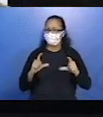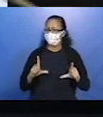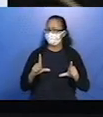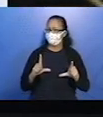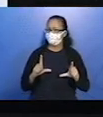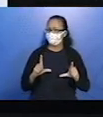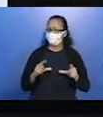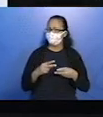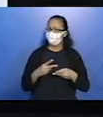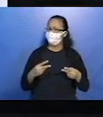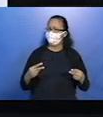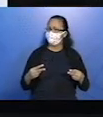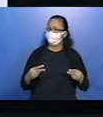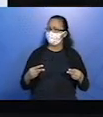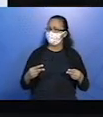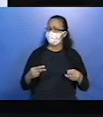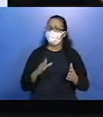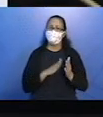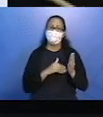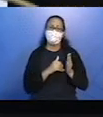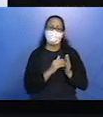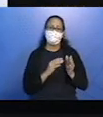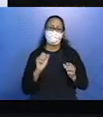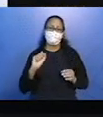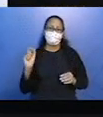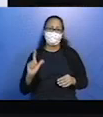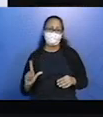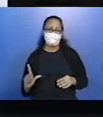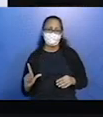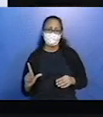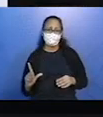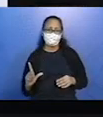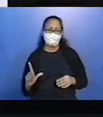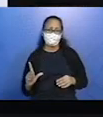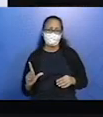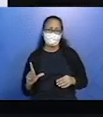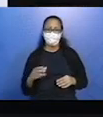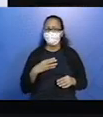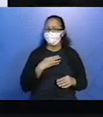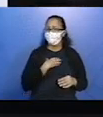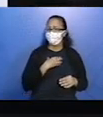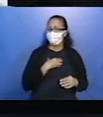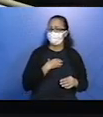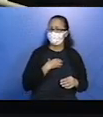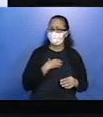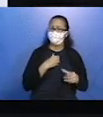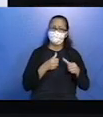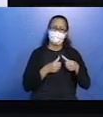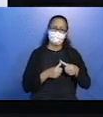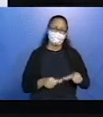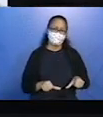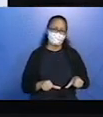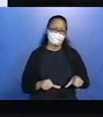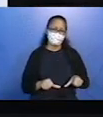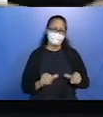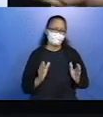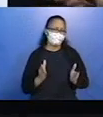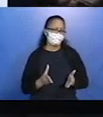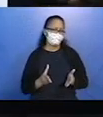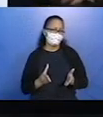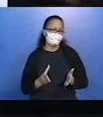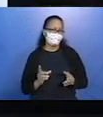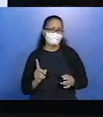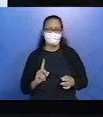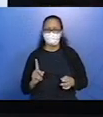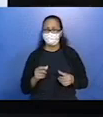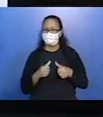coisa. E de azul, os que são o estado, que pode estar agora, mas não está depois.